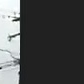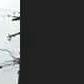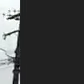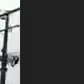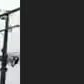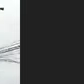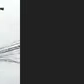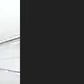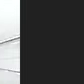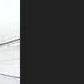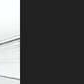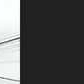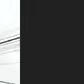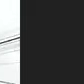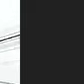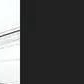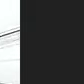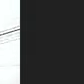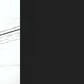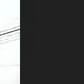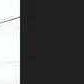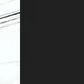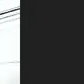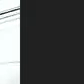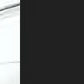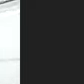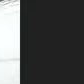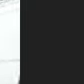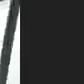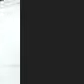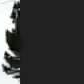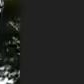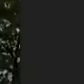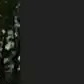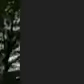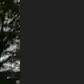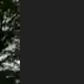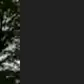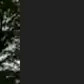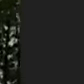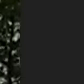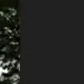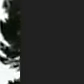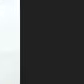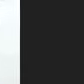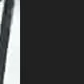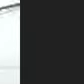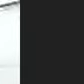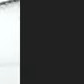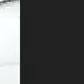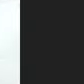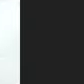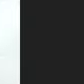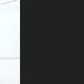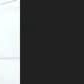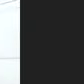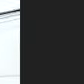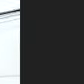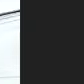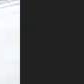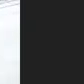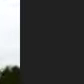Ó, eu vou repetir aqui para todo mundo ouvir bem claro o que o André acabou de falar. Essas placas não foi o sindicato que levou e colocou ali